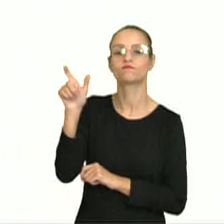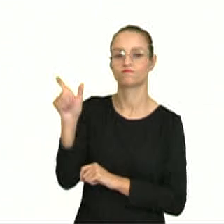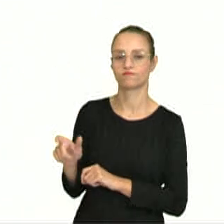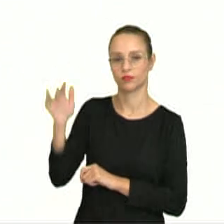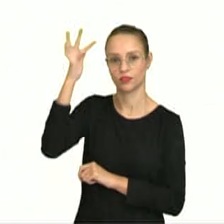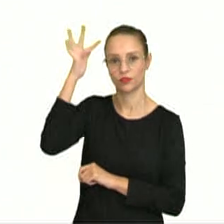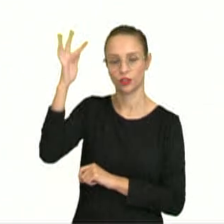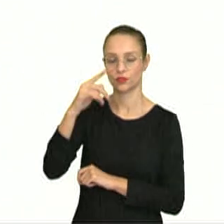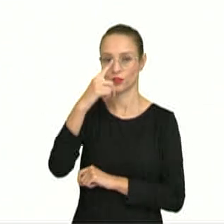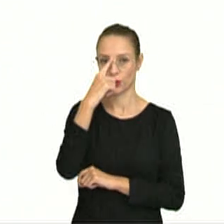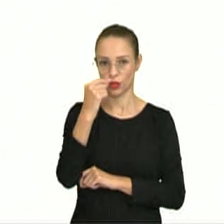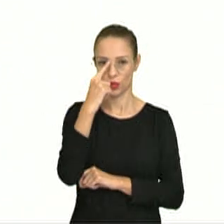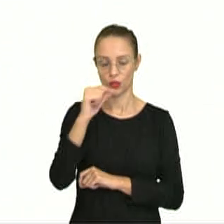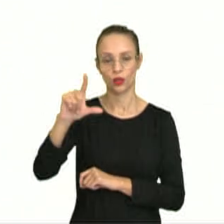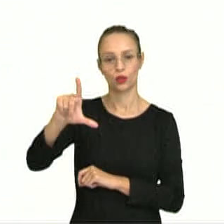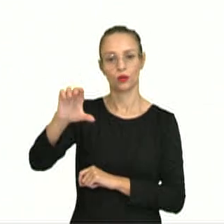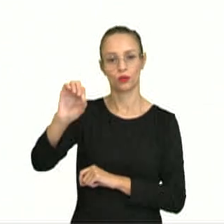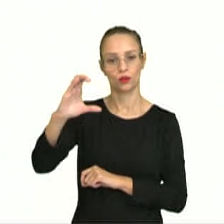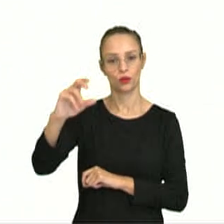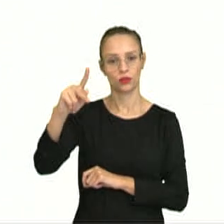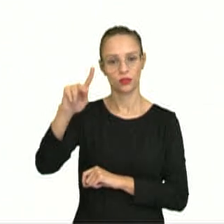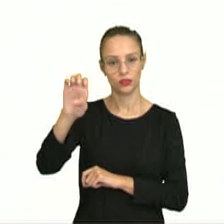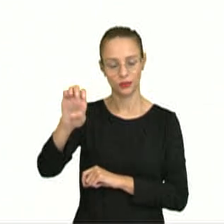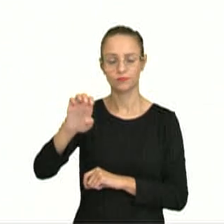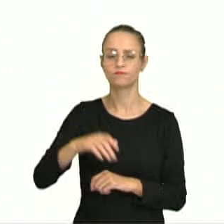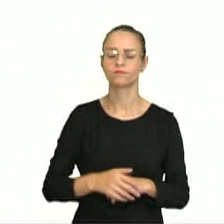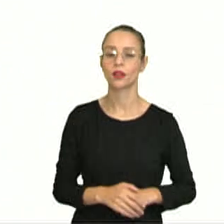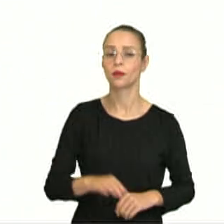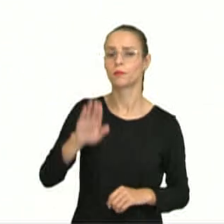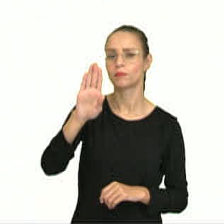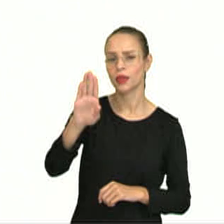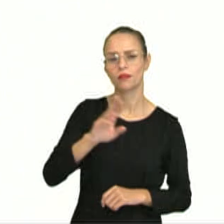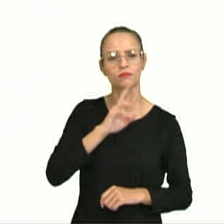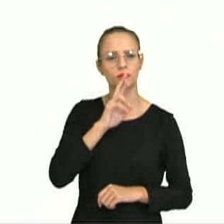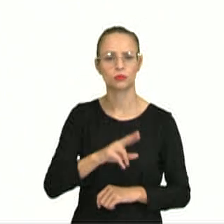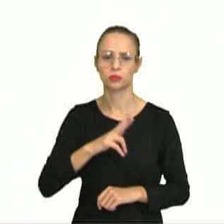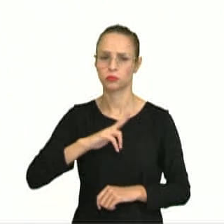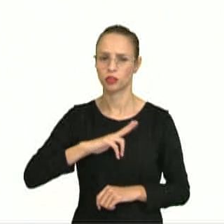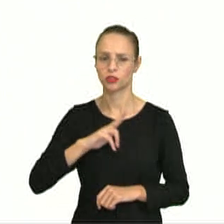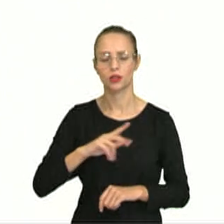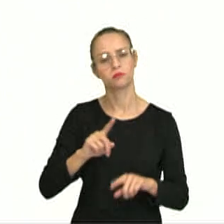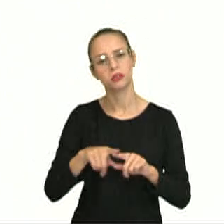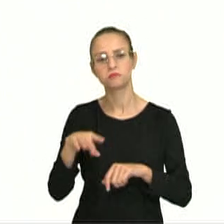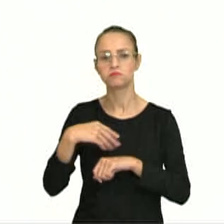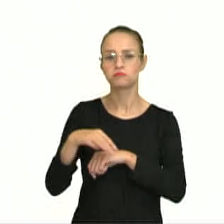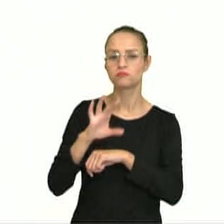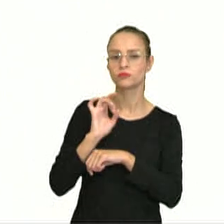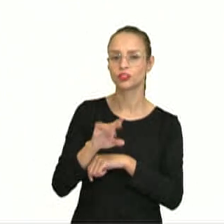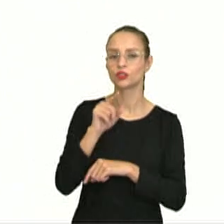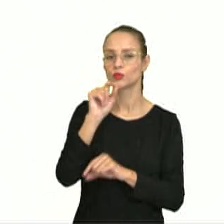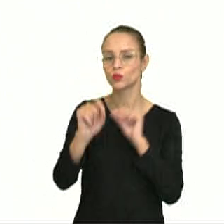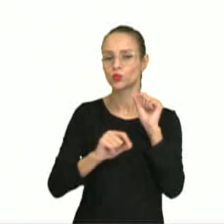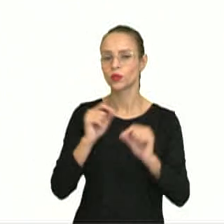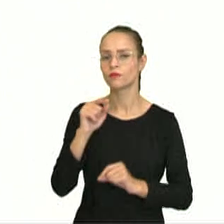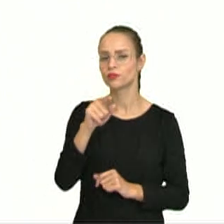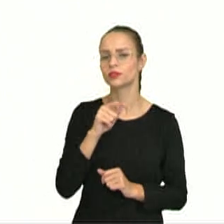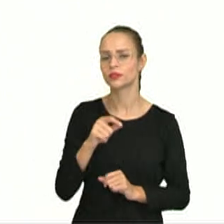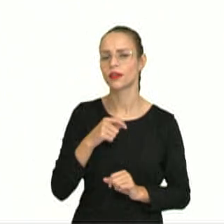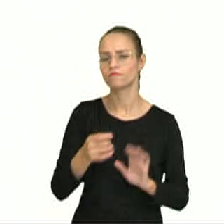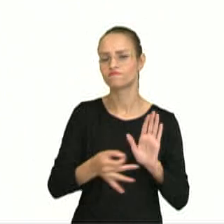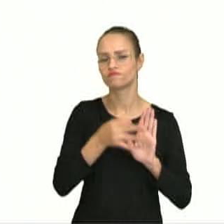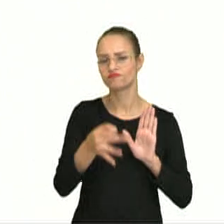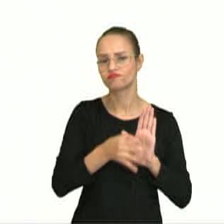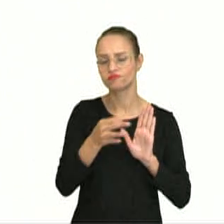a letra B é uma resposta pessoal, mas uma sugestão, né? Argumentos que você precisa trazer nessa sua